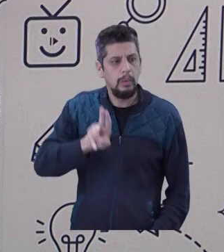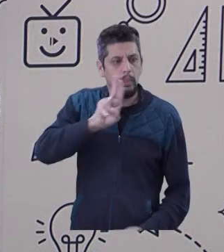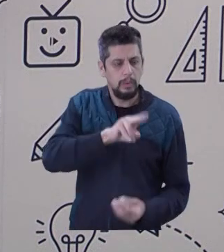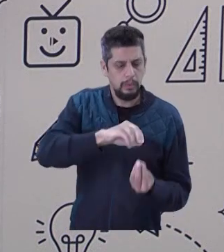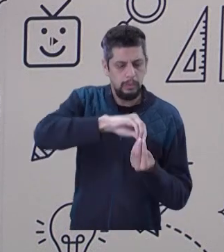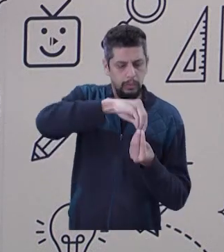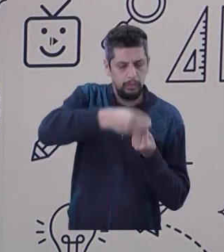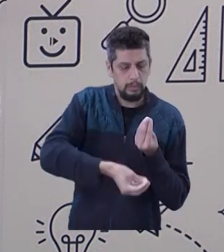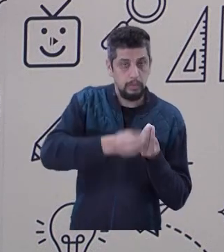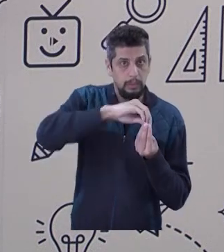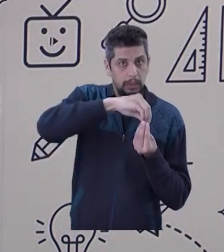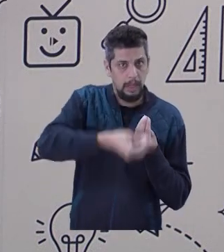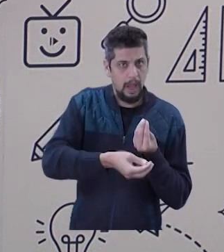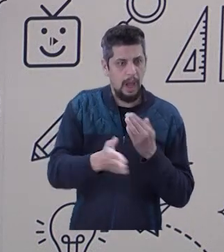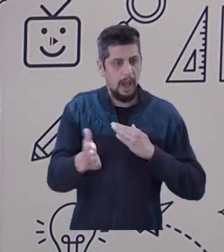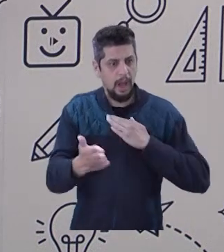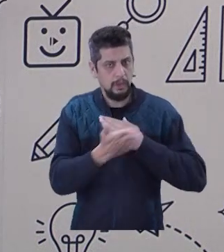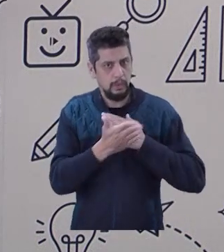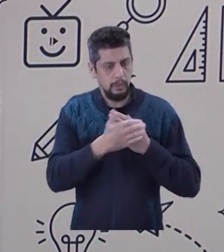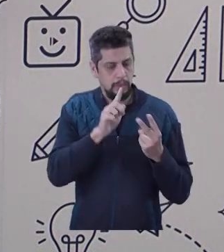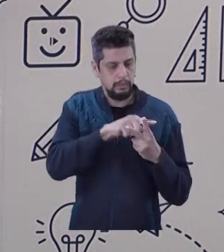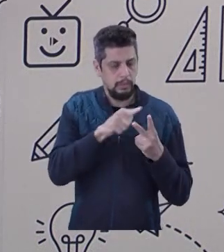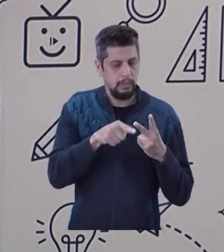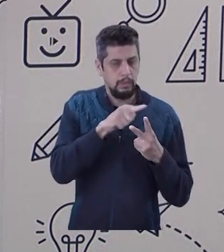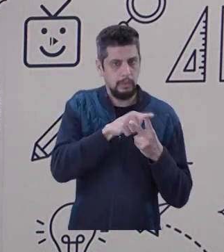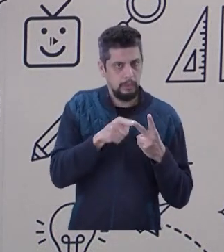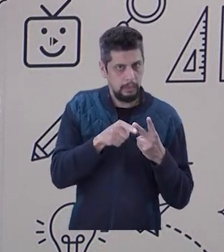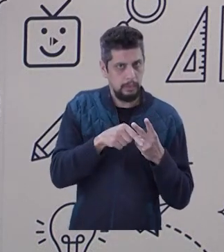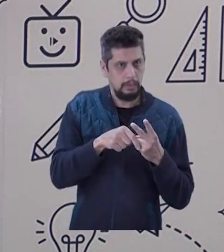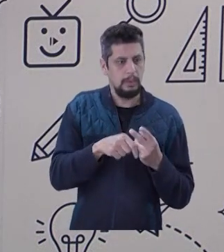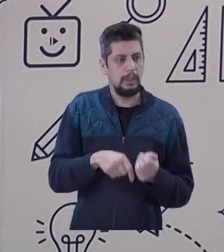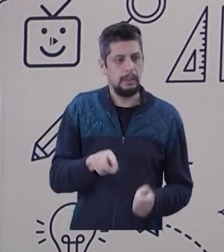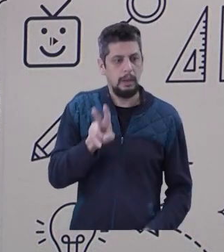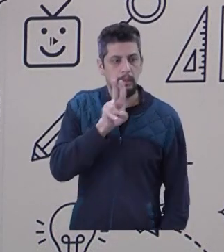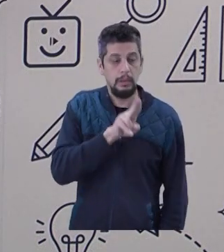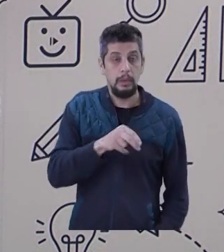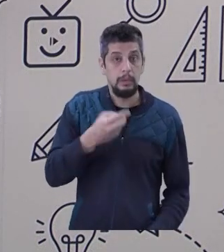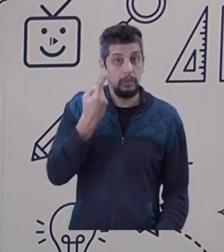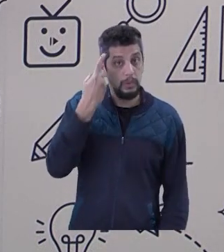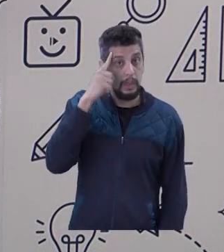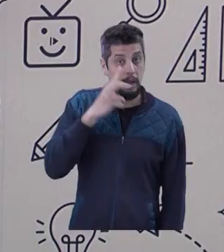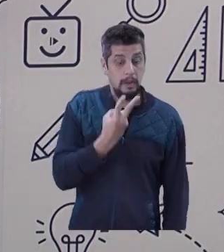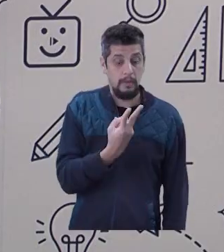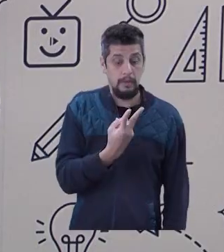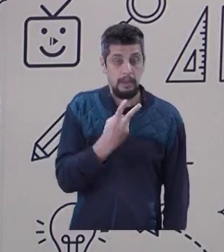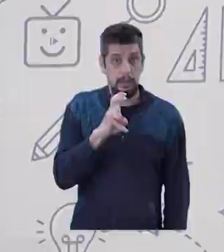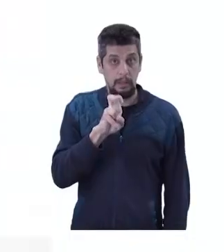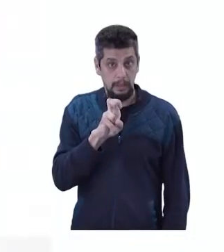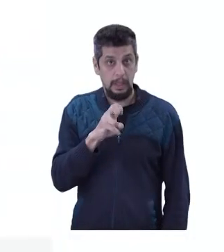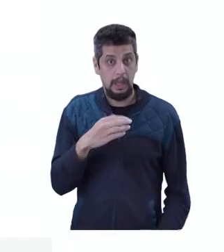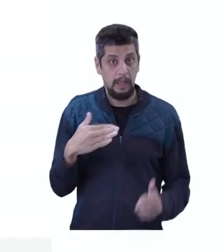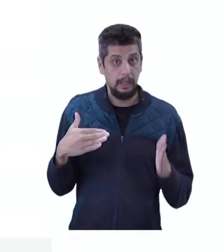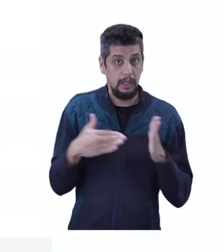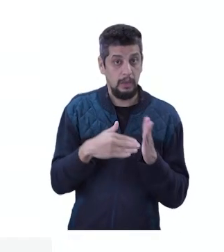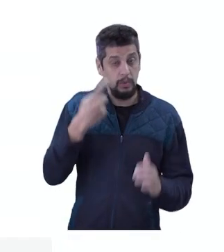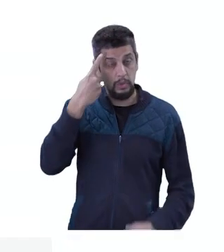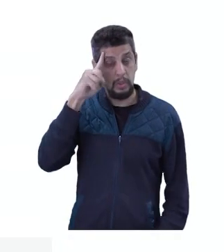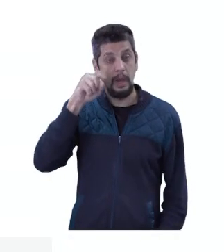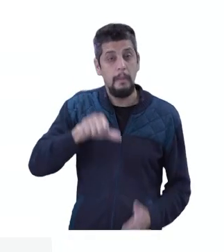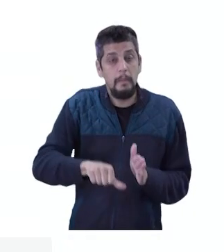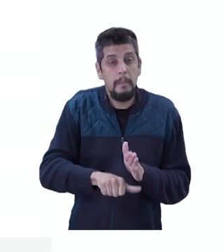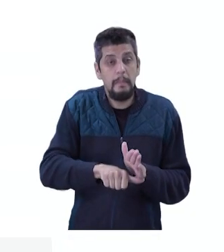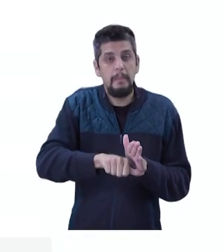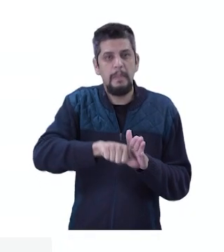vamos usar os dois calendários para ajudar a gente. Vou marcar lá, ó. Deixar marcadinho dia 25 e até o dia